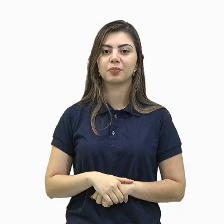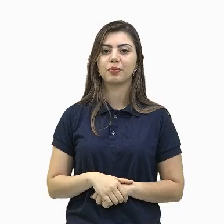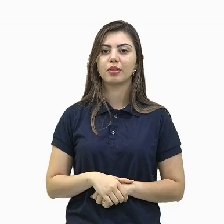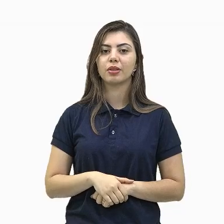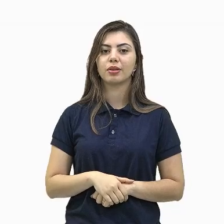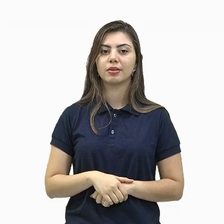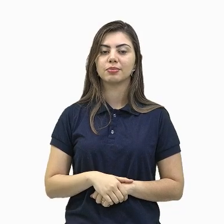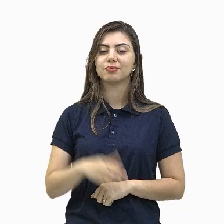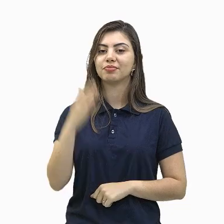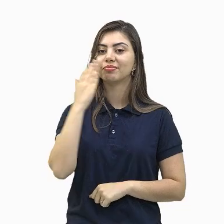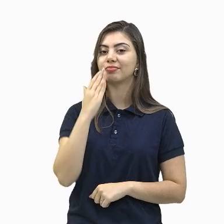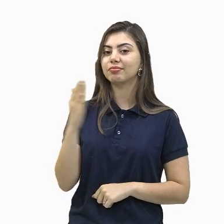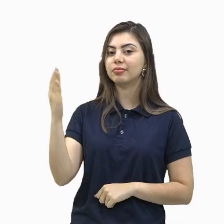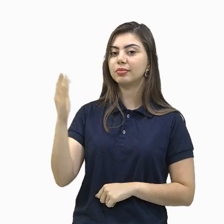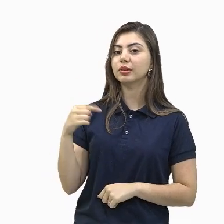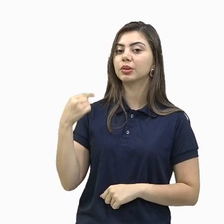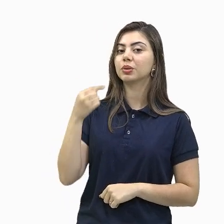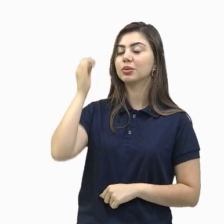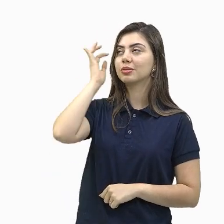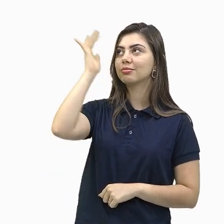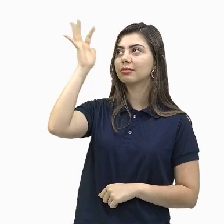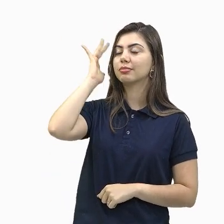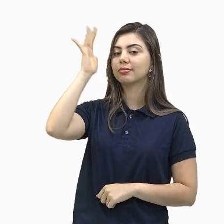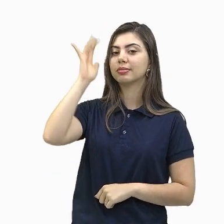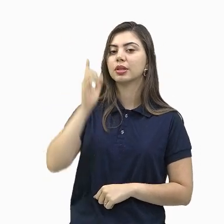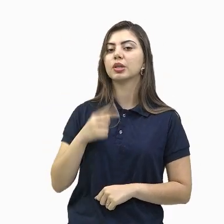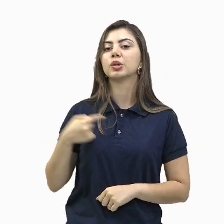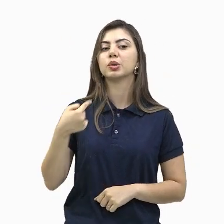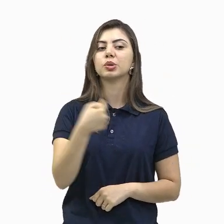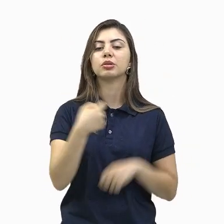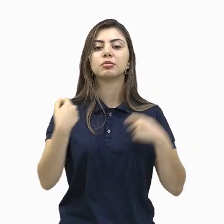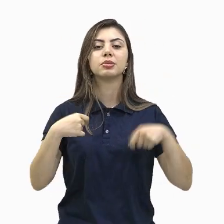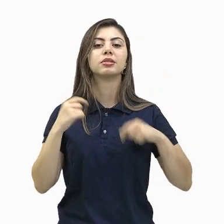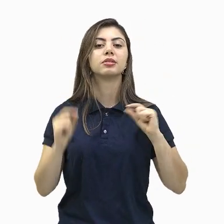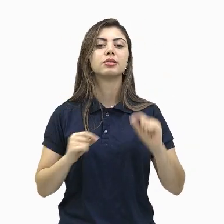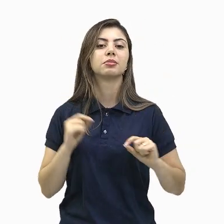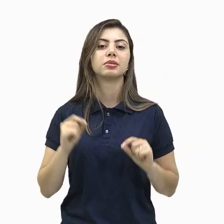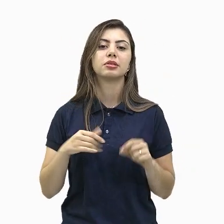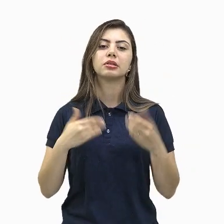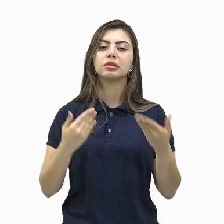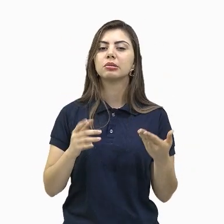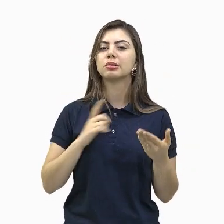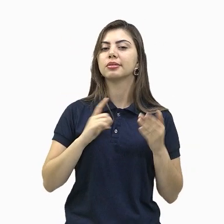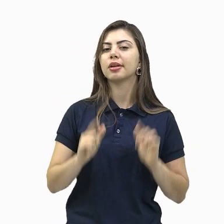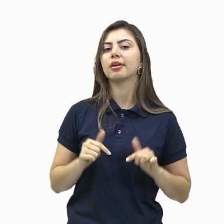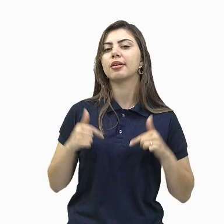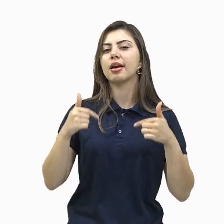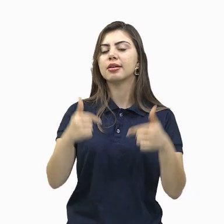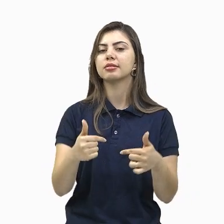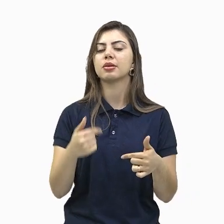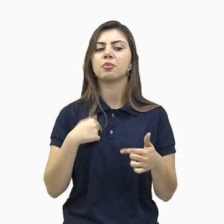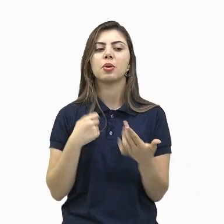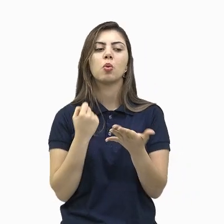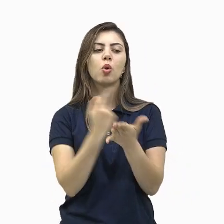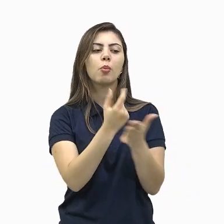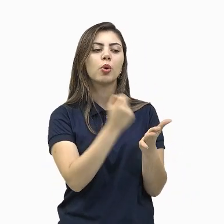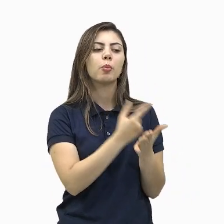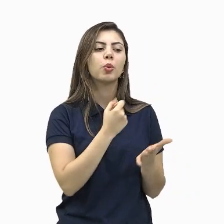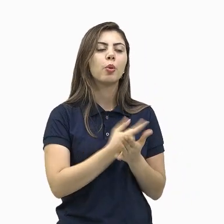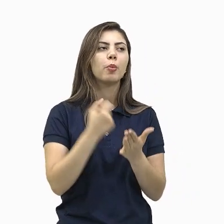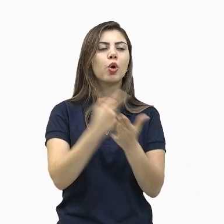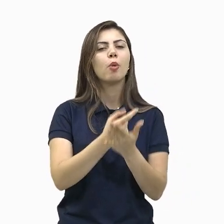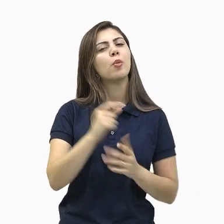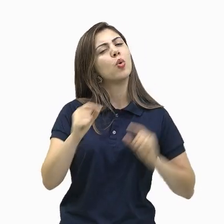R1, que é o repensar, o que a gente tem que fazer? Repensar nossos hábitos de consumo. Esse é o primeiro